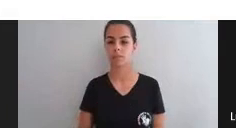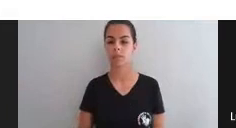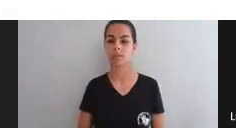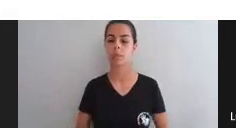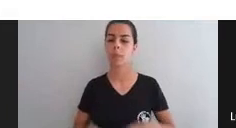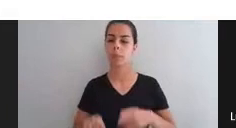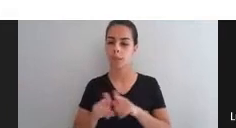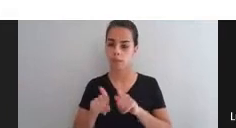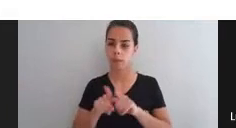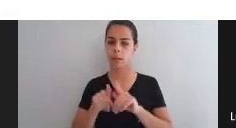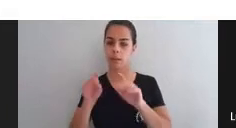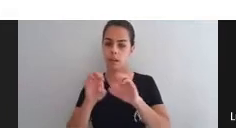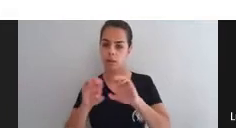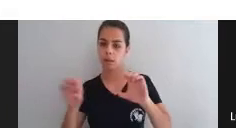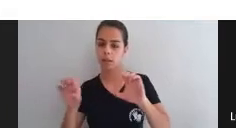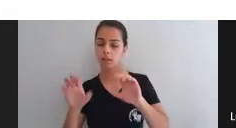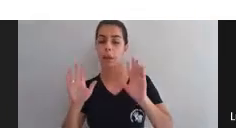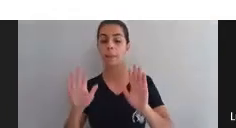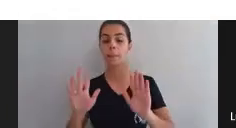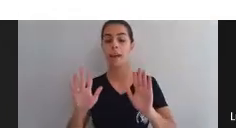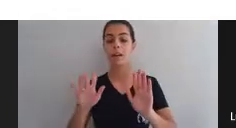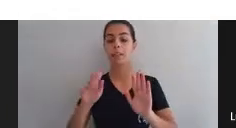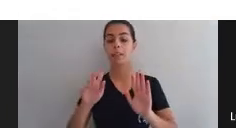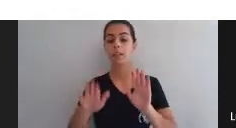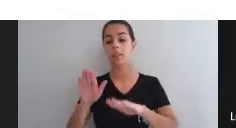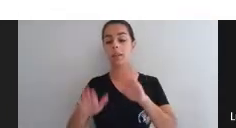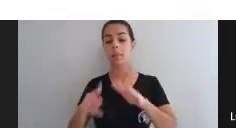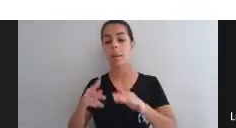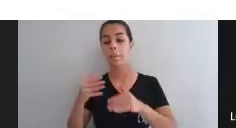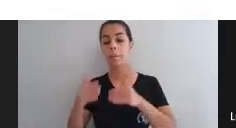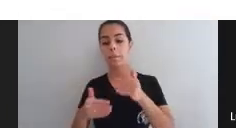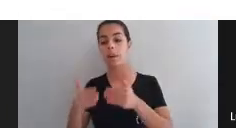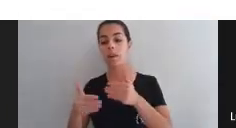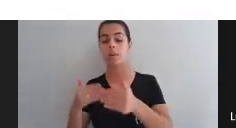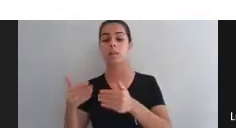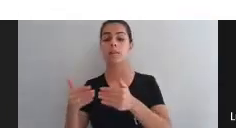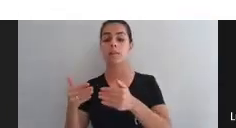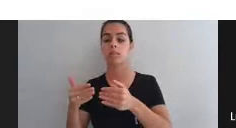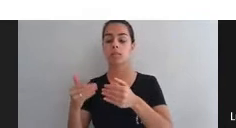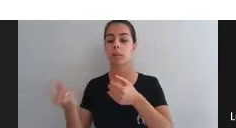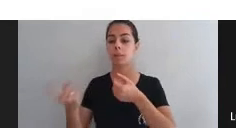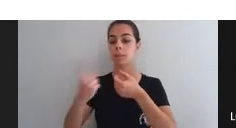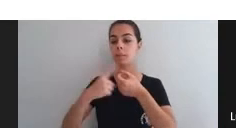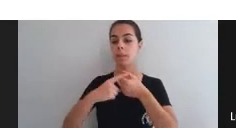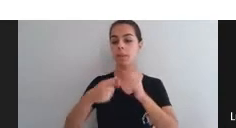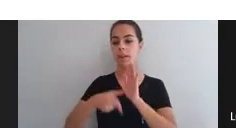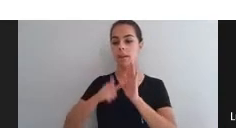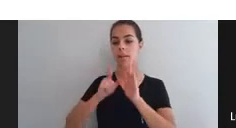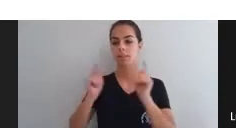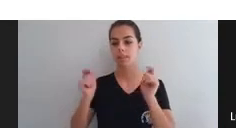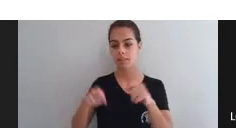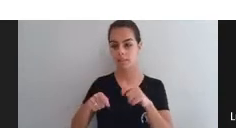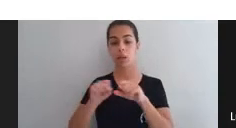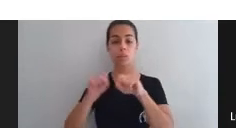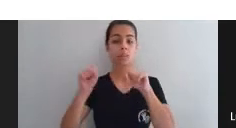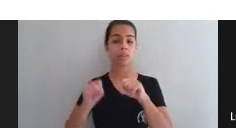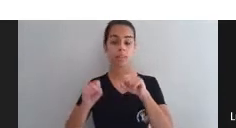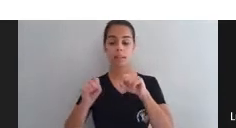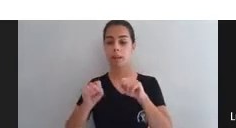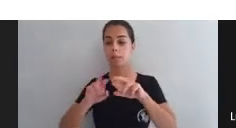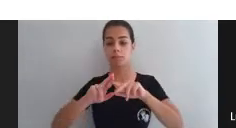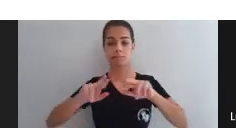também, só que isso é relacionado com processos irreversíveis, ou tanto que o sistema pode ser aleatório. E aqui a